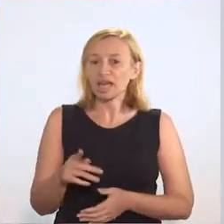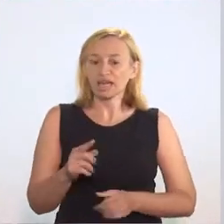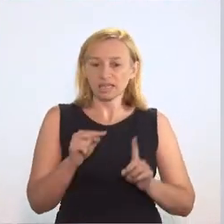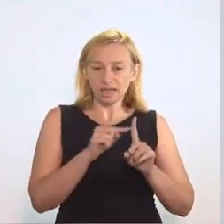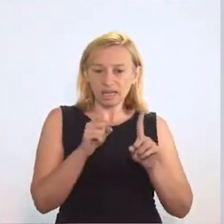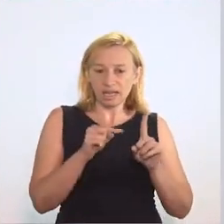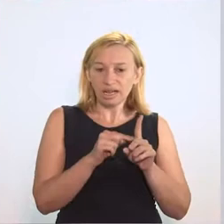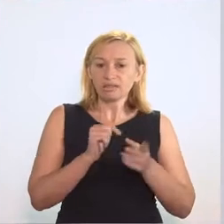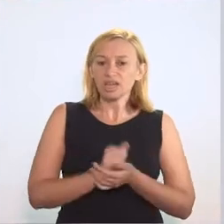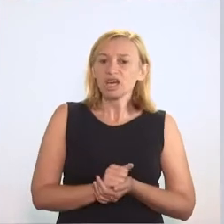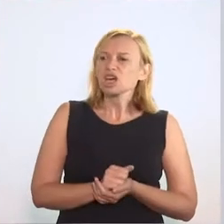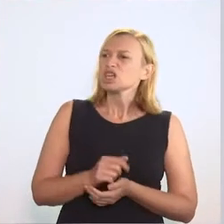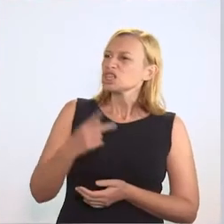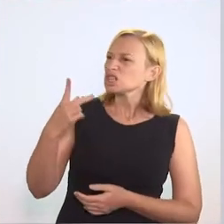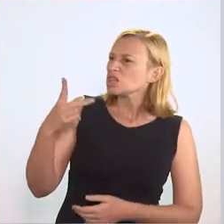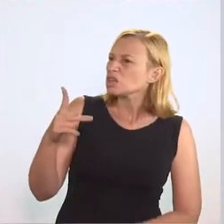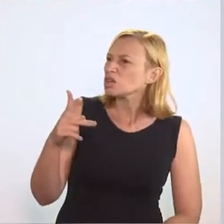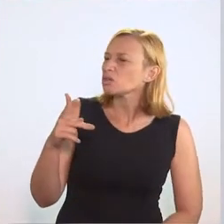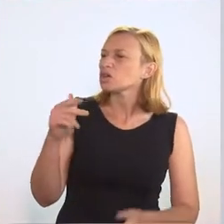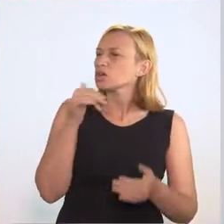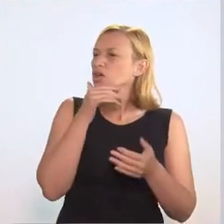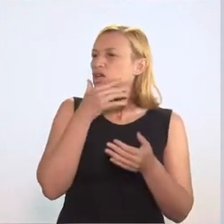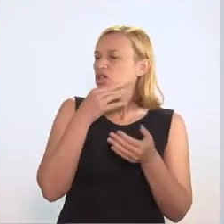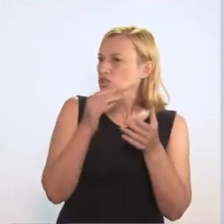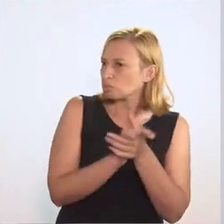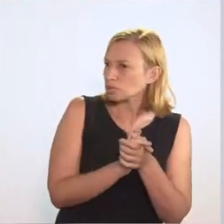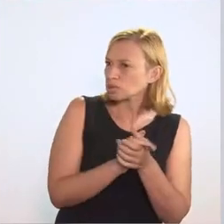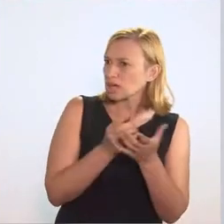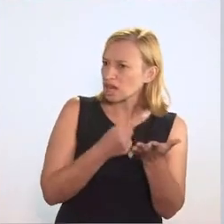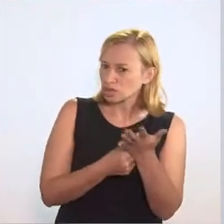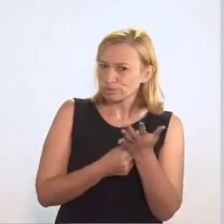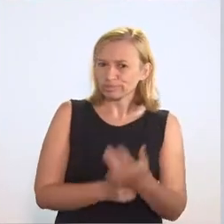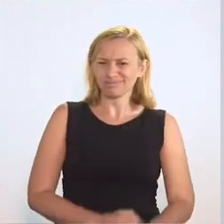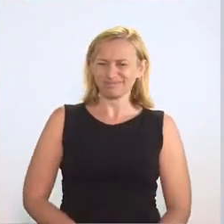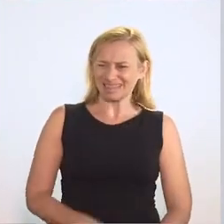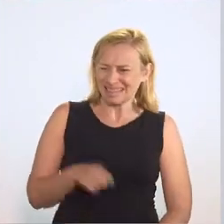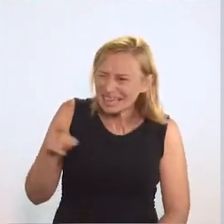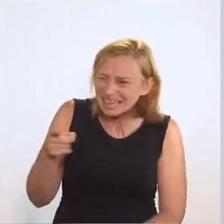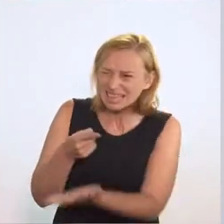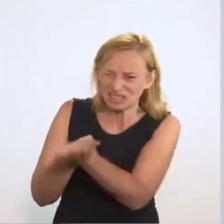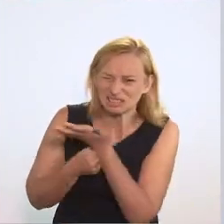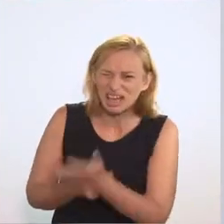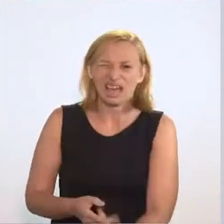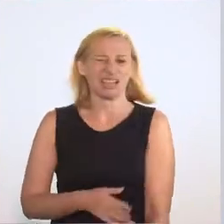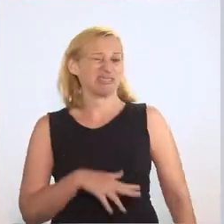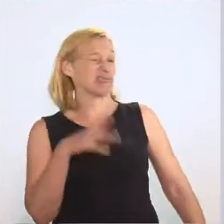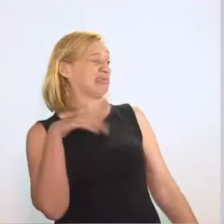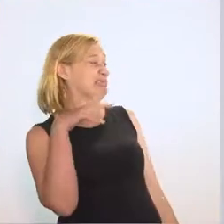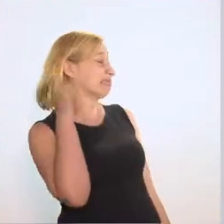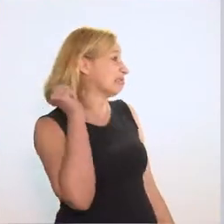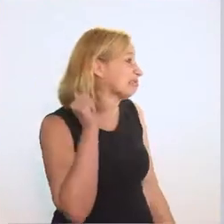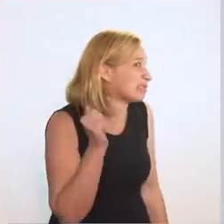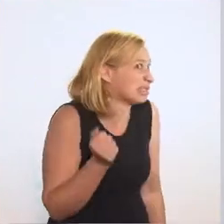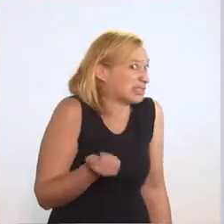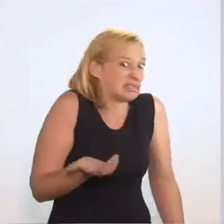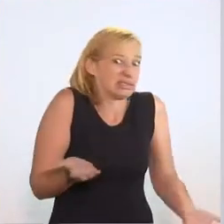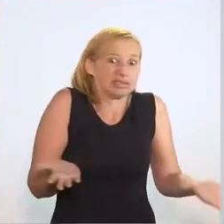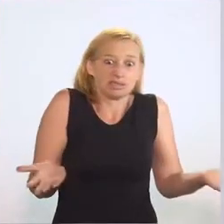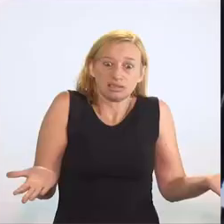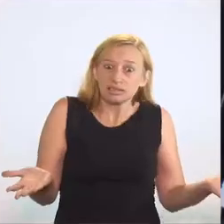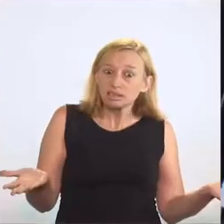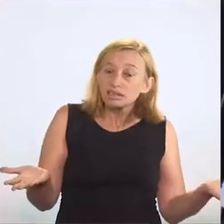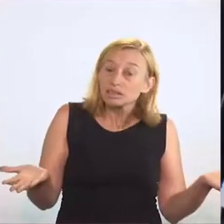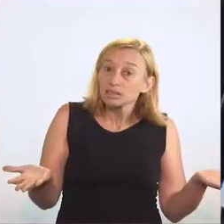recém-nascida, eu falei assim, fulano de tal te ajuda? E ela foi perfeita, ela falou assim, me ajuda não, a responsabilidade é do Deus. Porque a